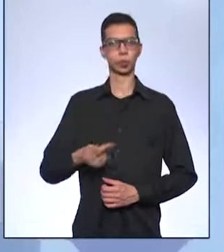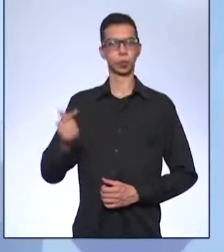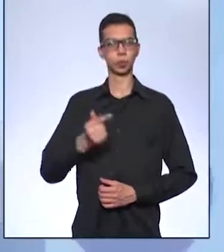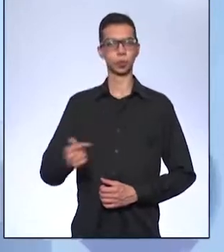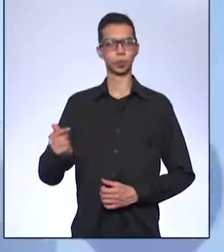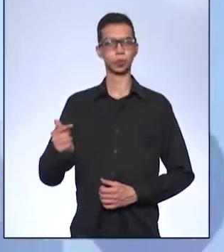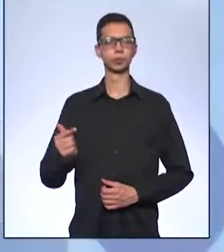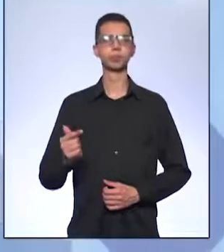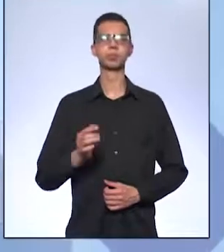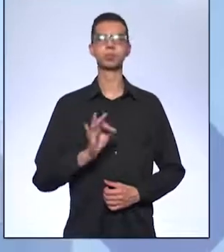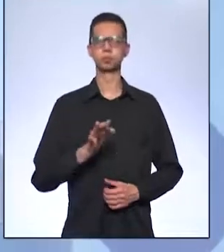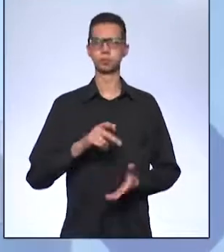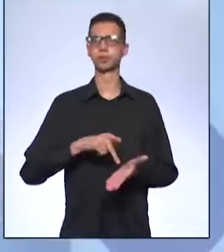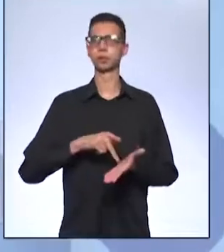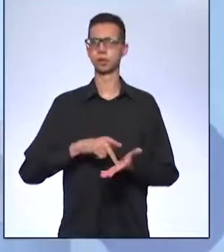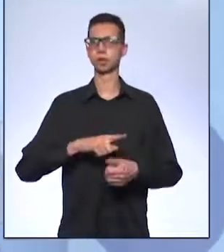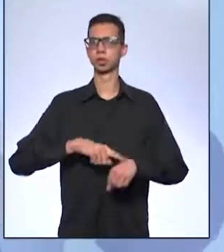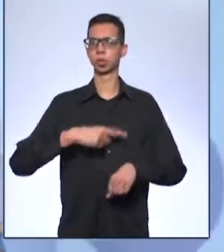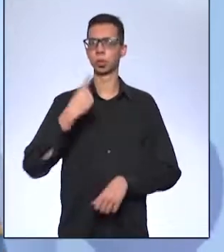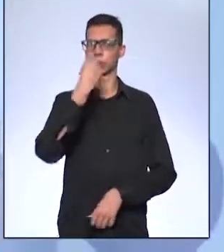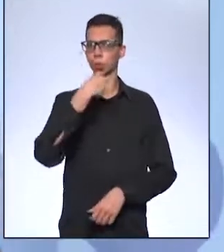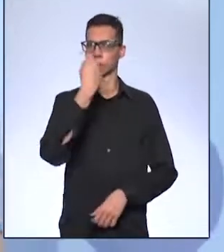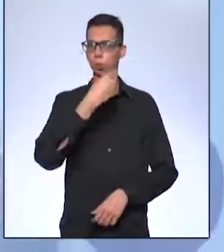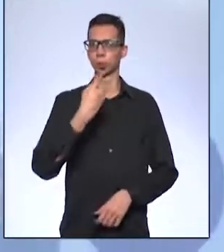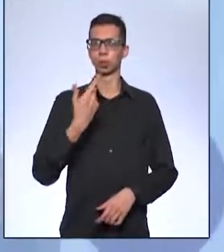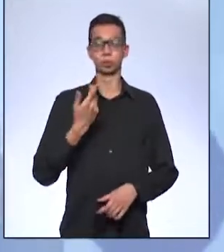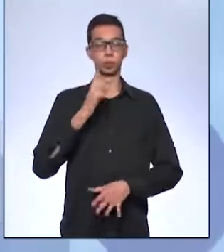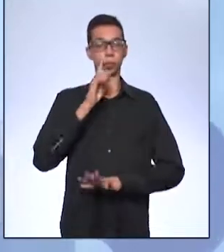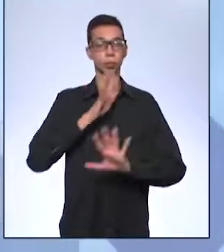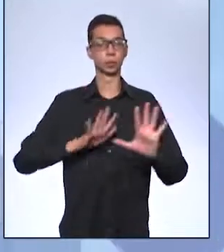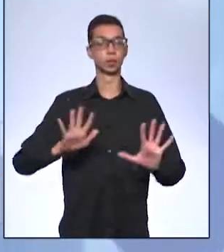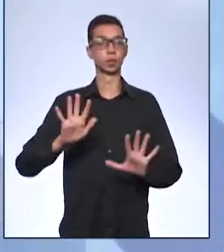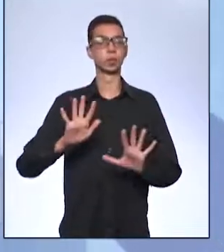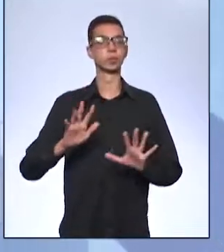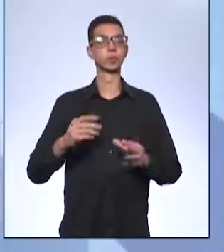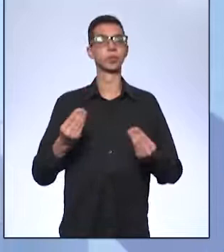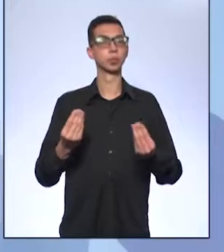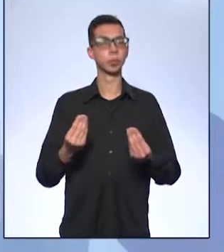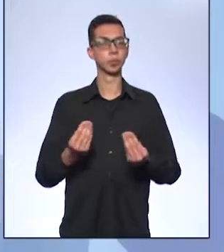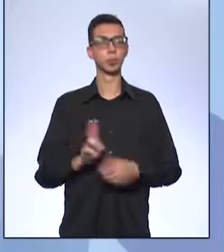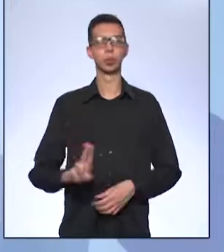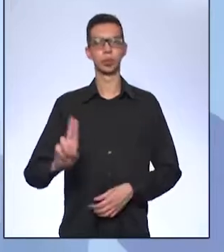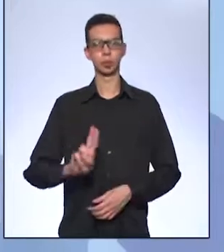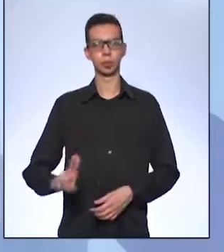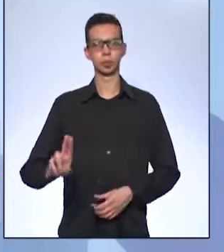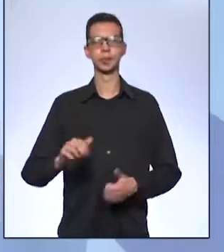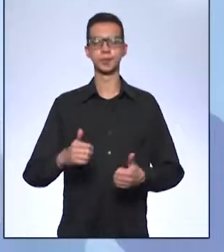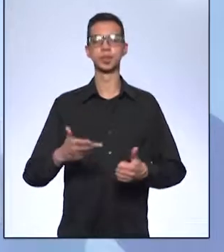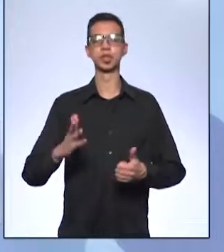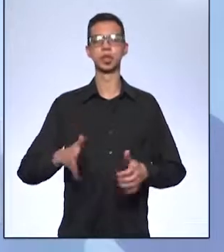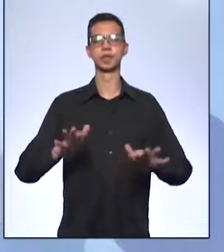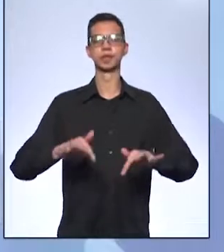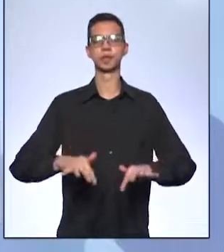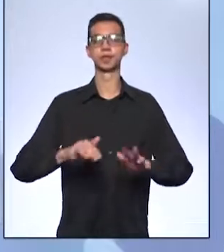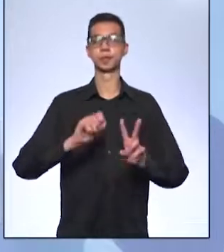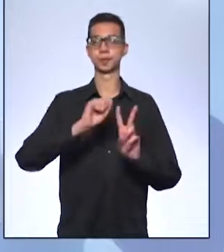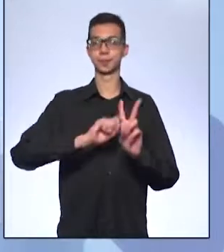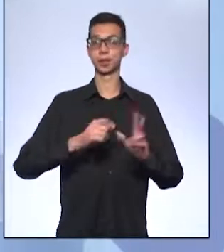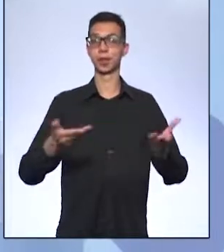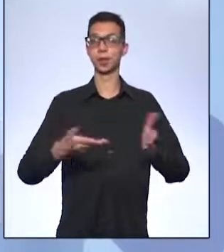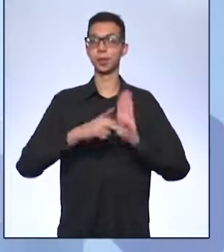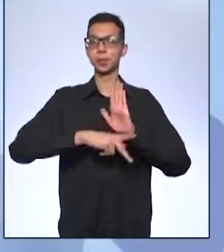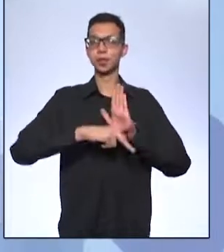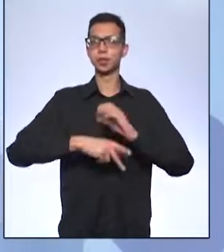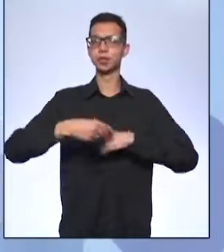com os eletrônicos, né? Bom, a gente está concluindo o bimestre e aí a gente tem um projeto aí para fazer uma dica